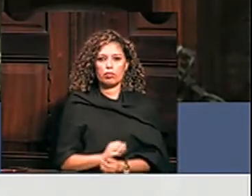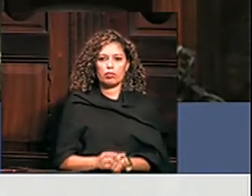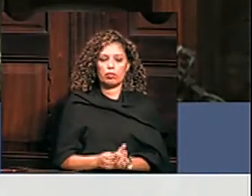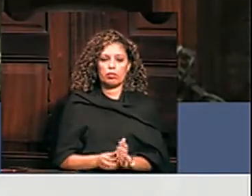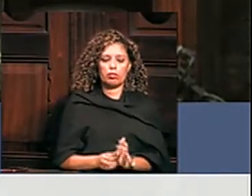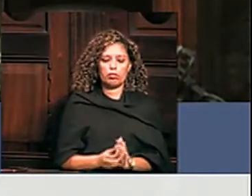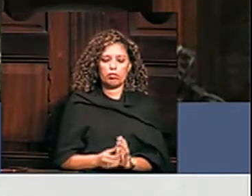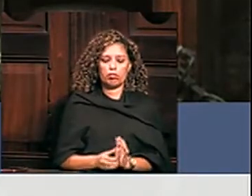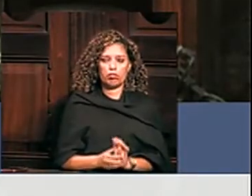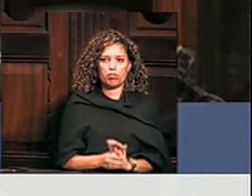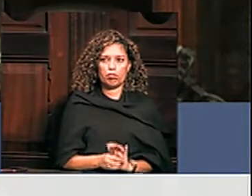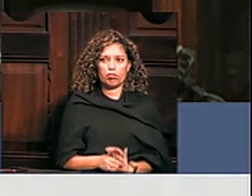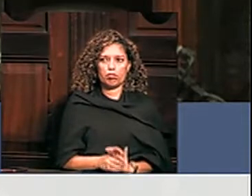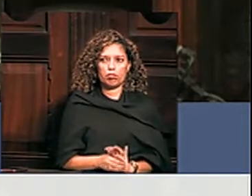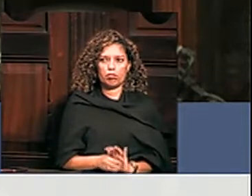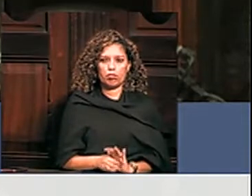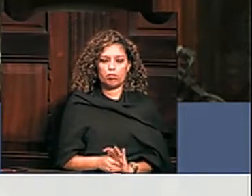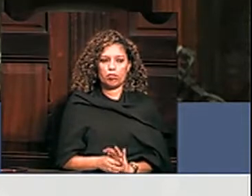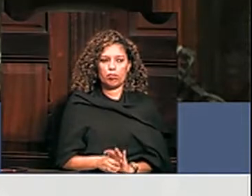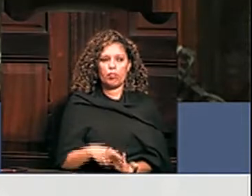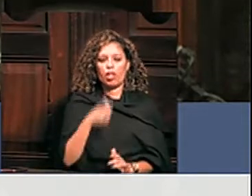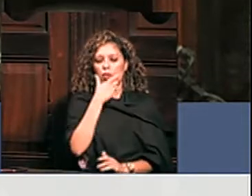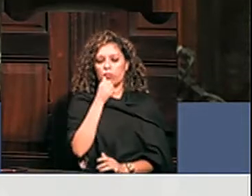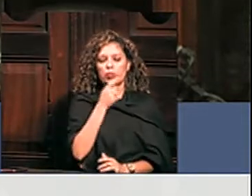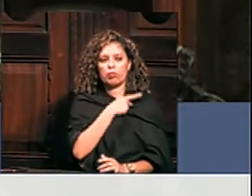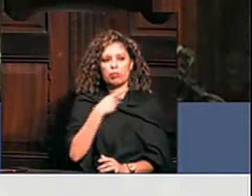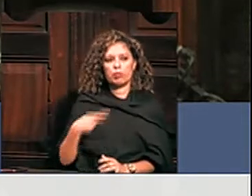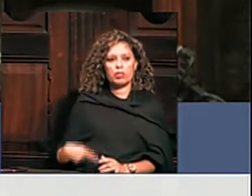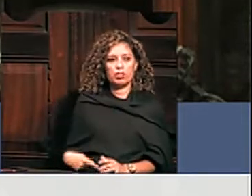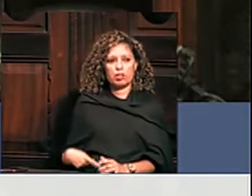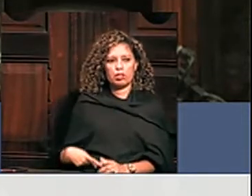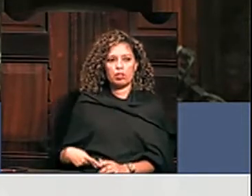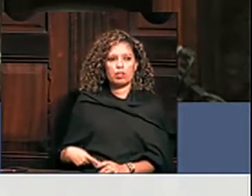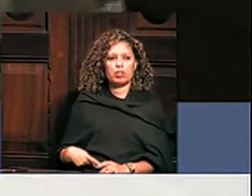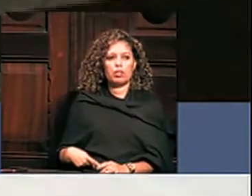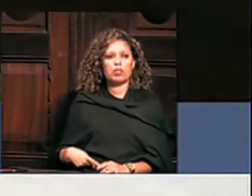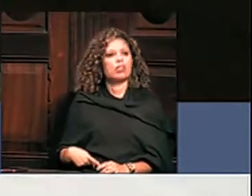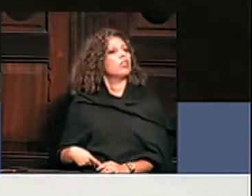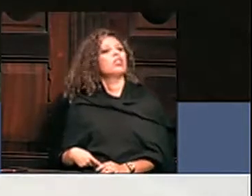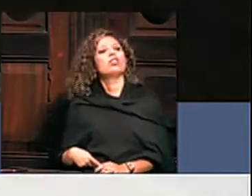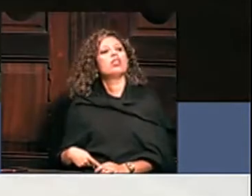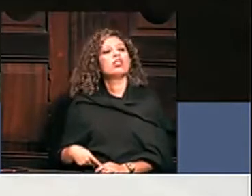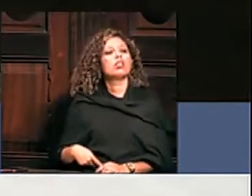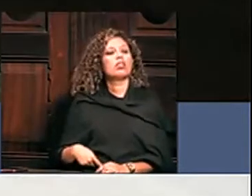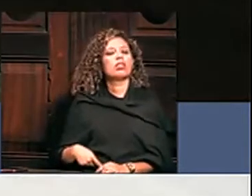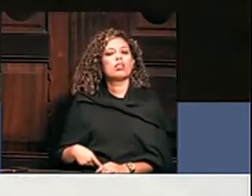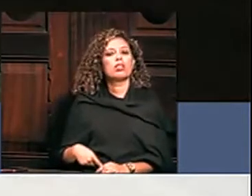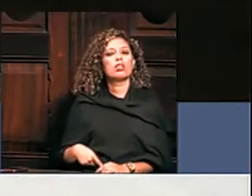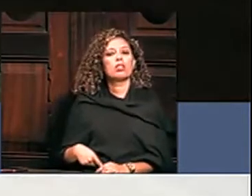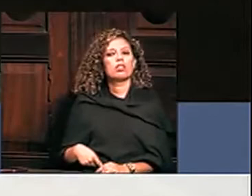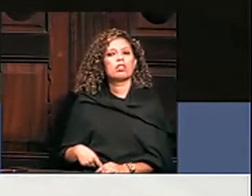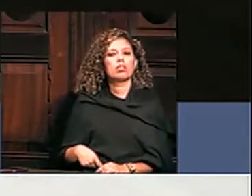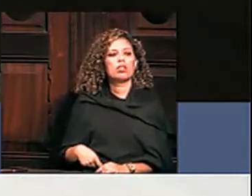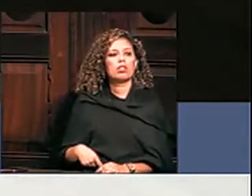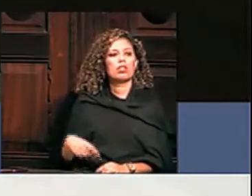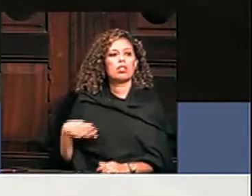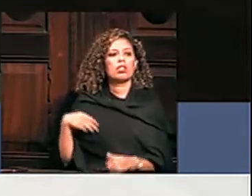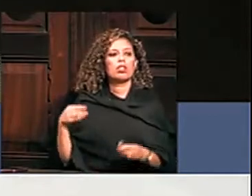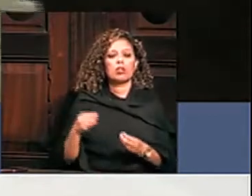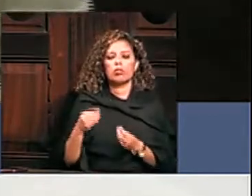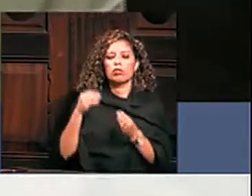Declaração de voto. Senhor presidente, eu vou permutar a minha vez com a deputada